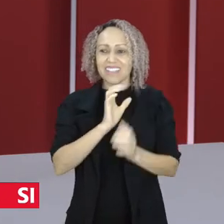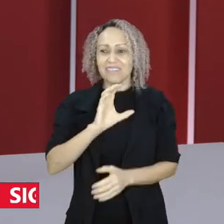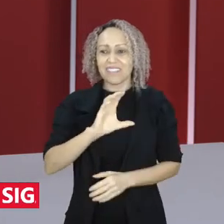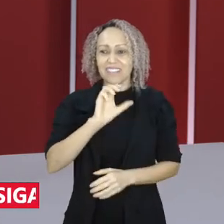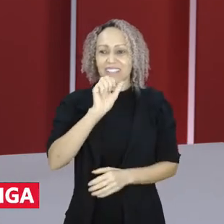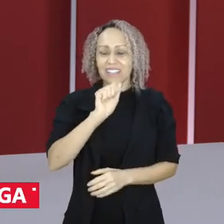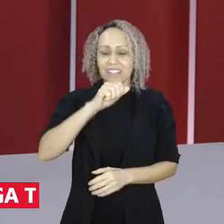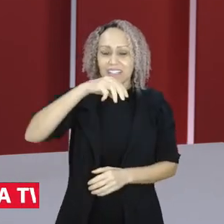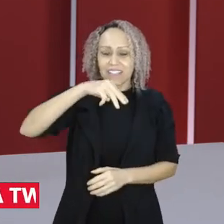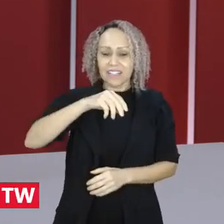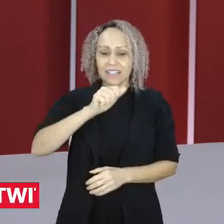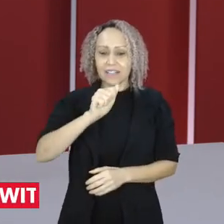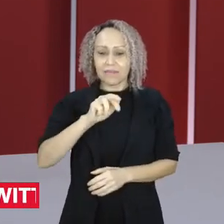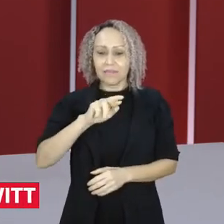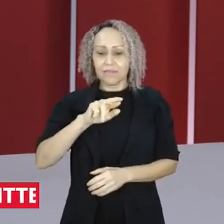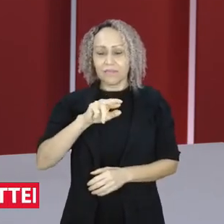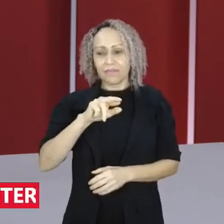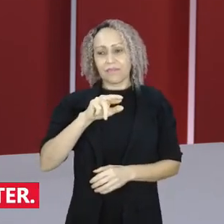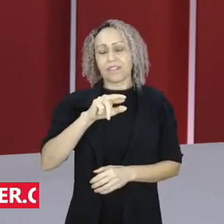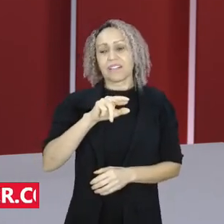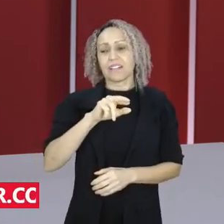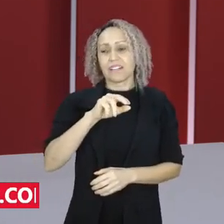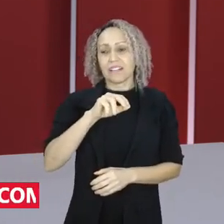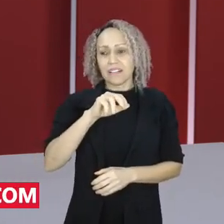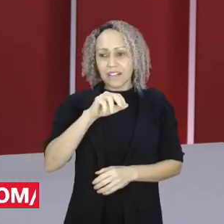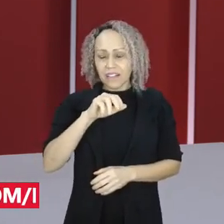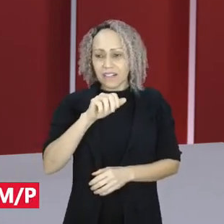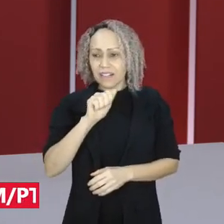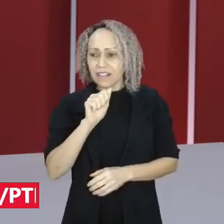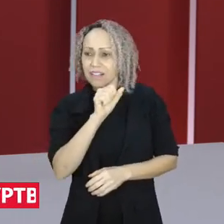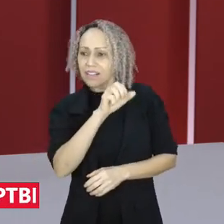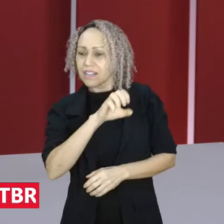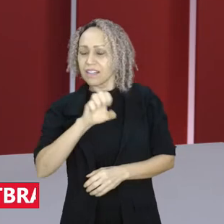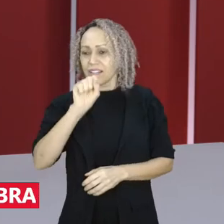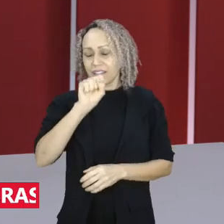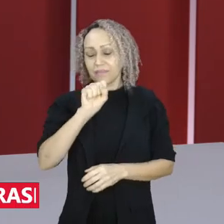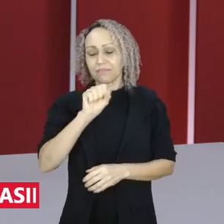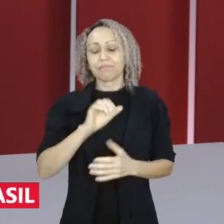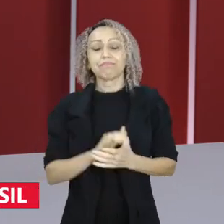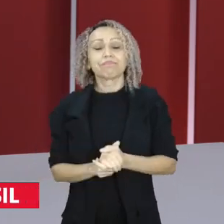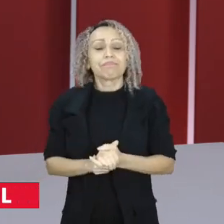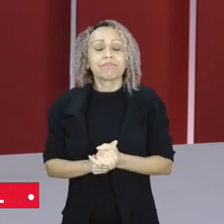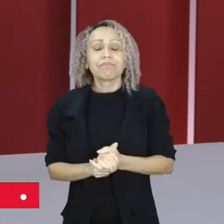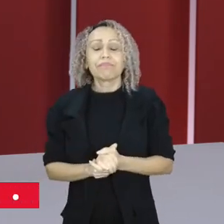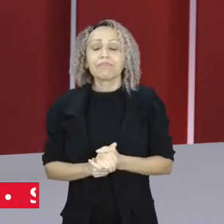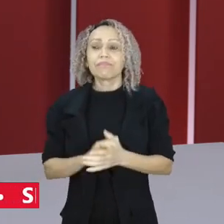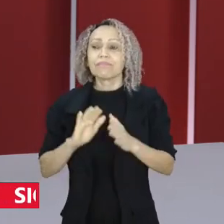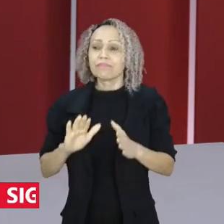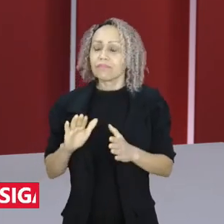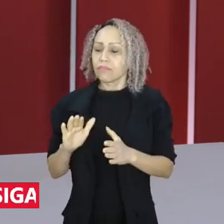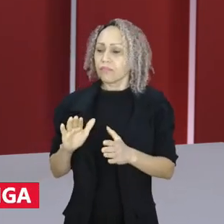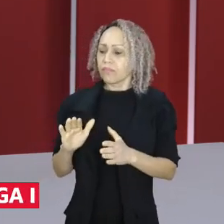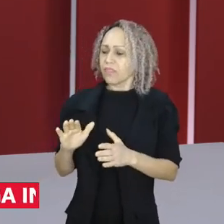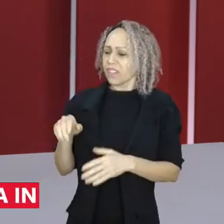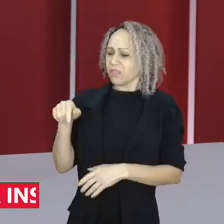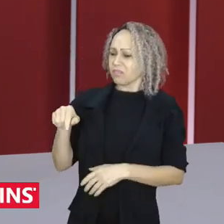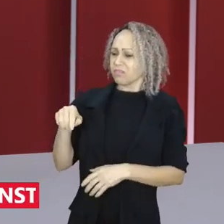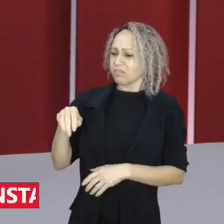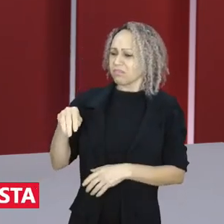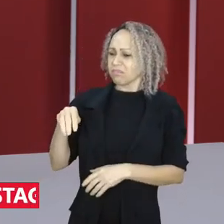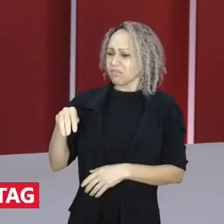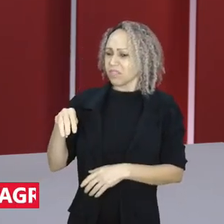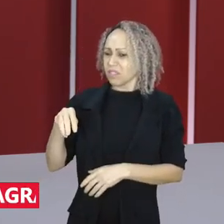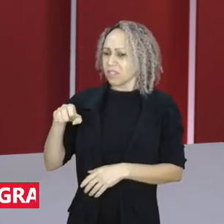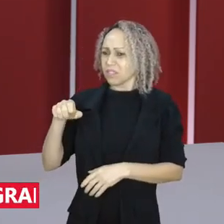também a Luciléia Miguel que tá aqui com a gente eu vi uma coisa no canal e fiquei bem sem entender nada